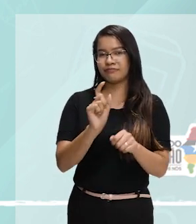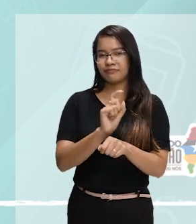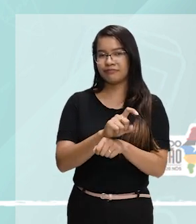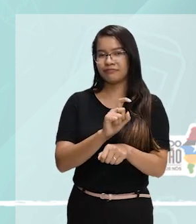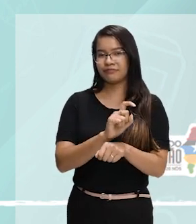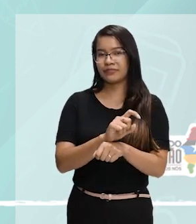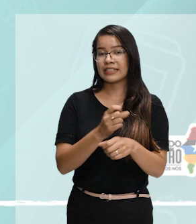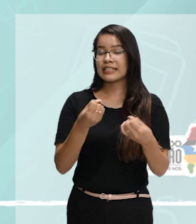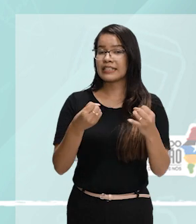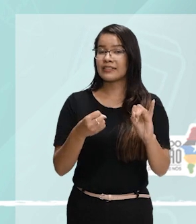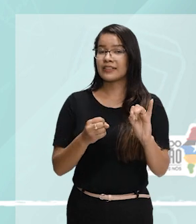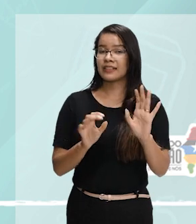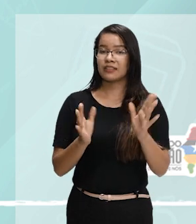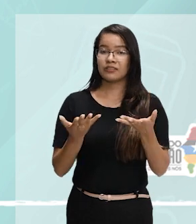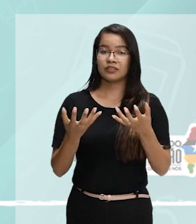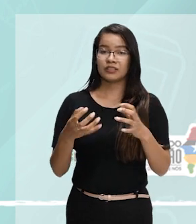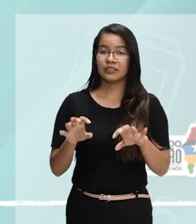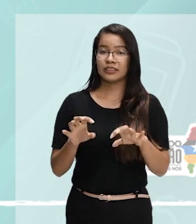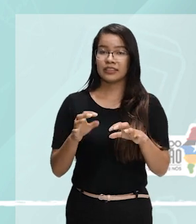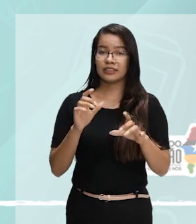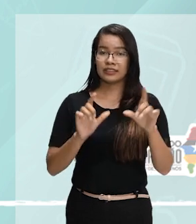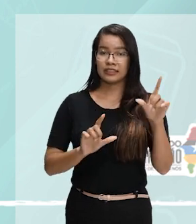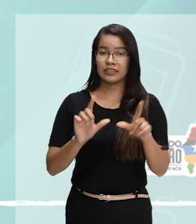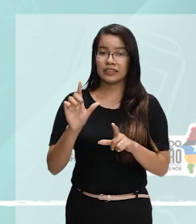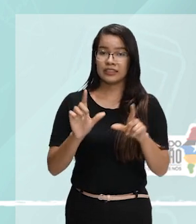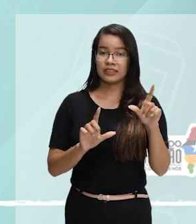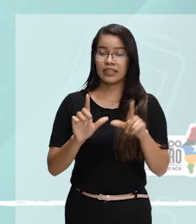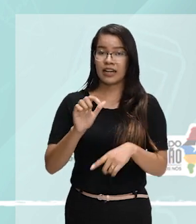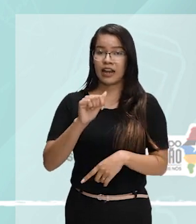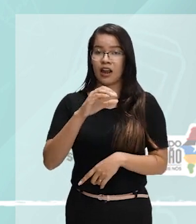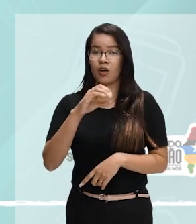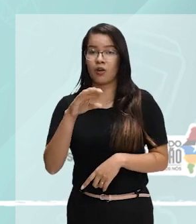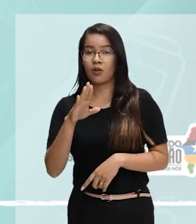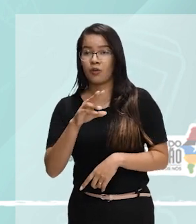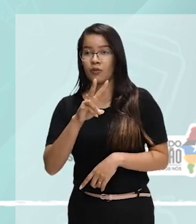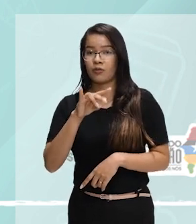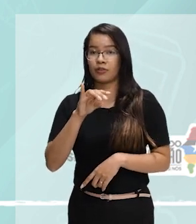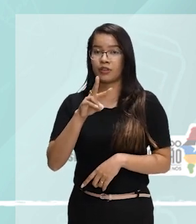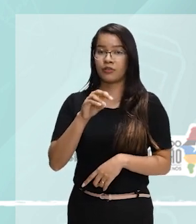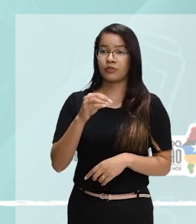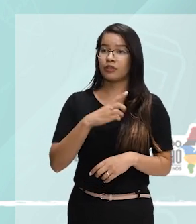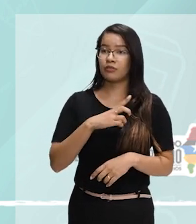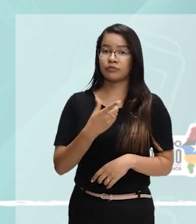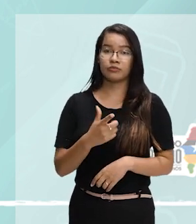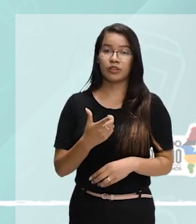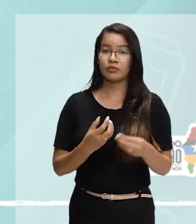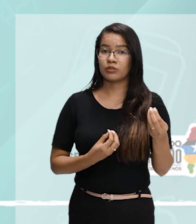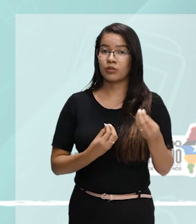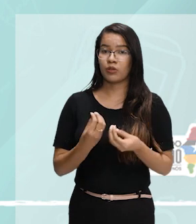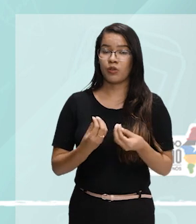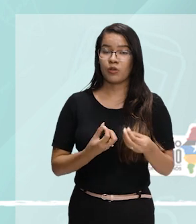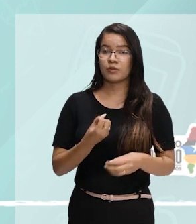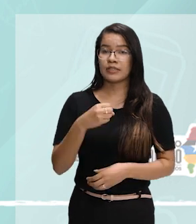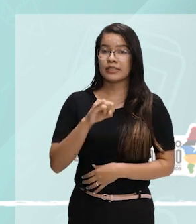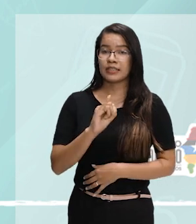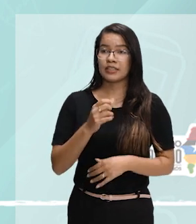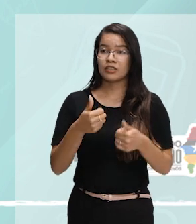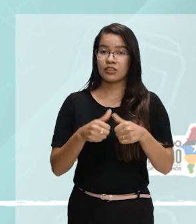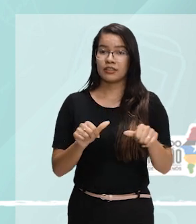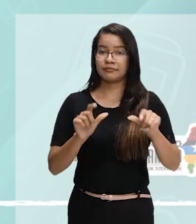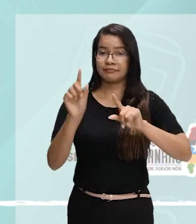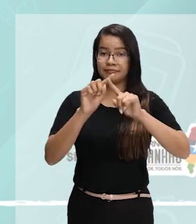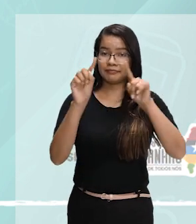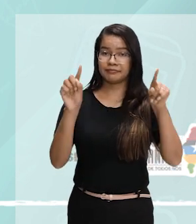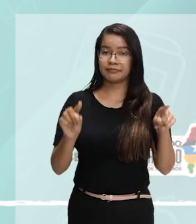só, se vocês não estiverem assistindo ao vivo pela TV Educação, não houve como assistir, está assistindo depois na plataforma